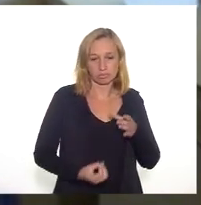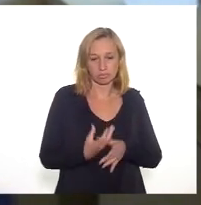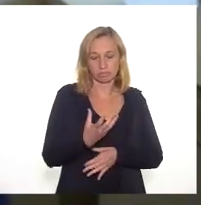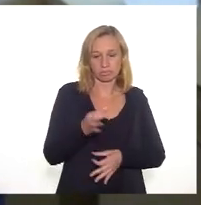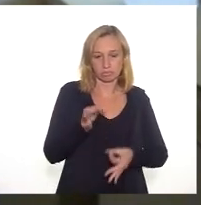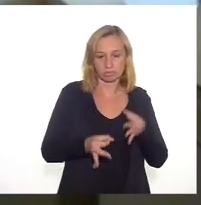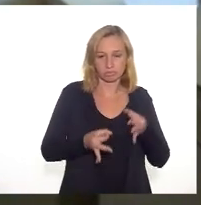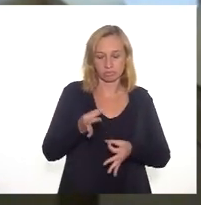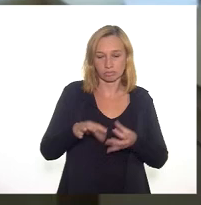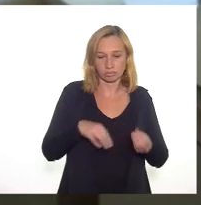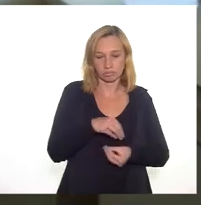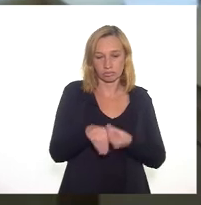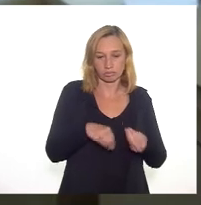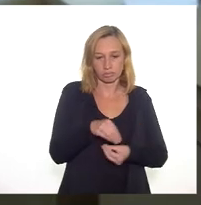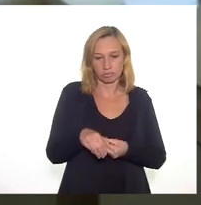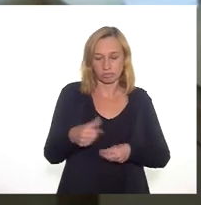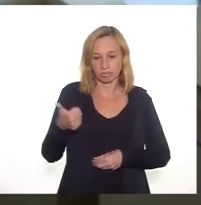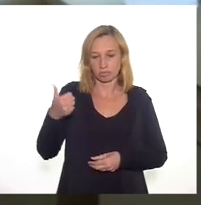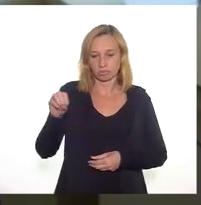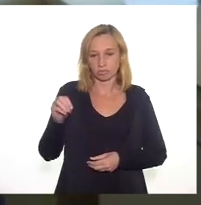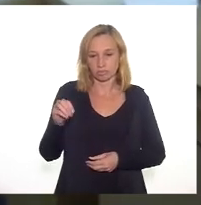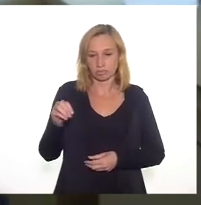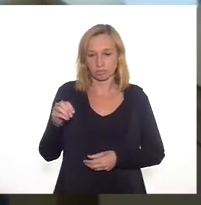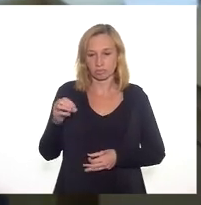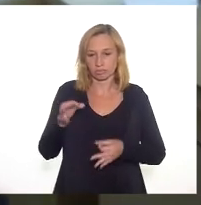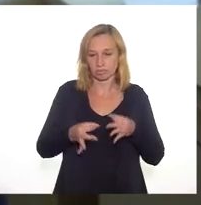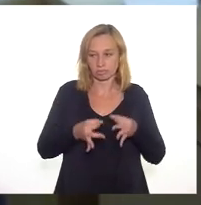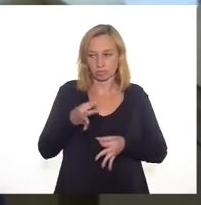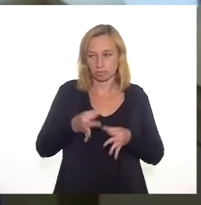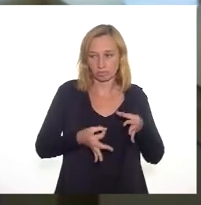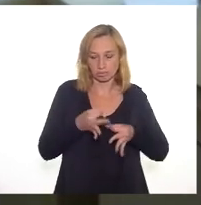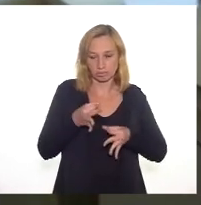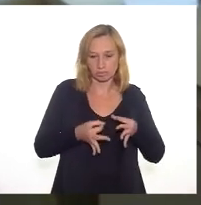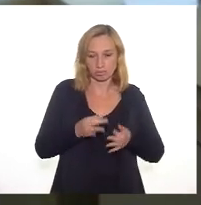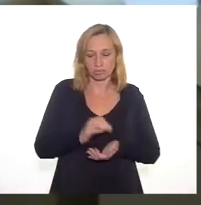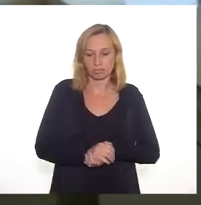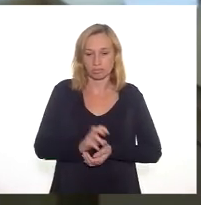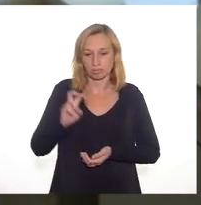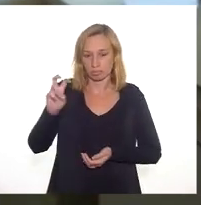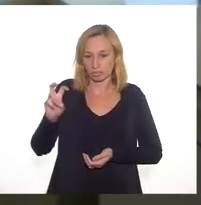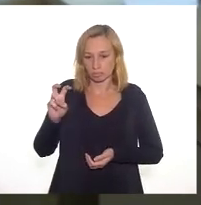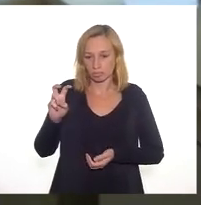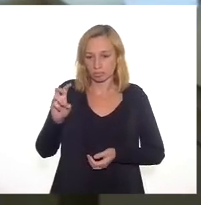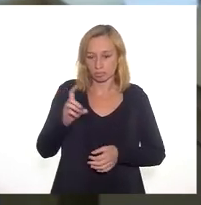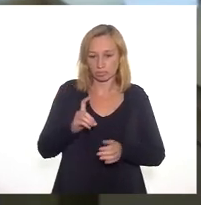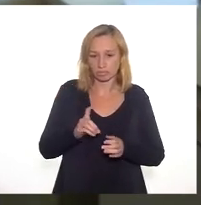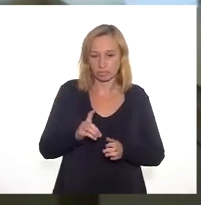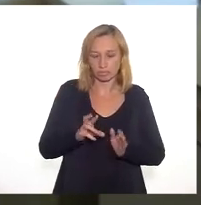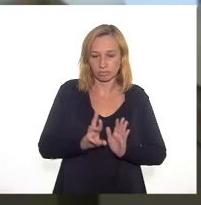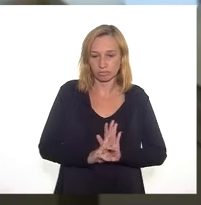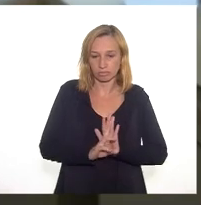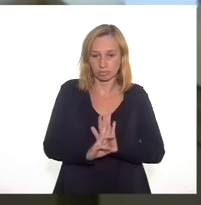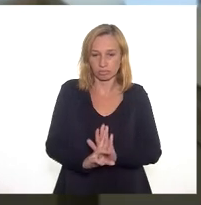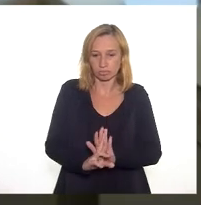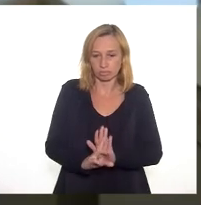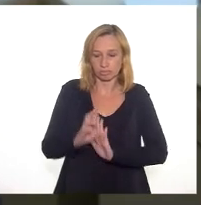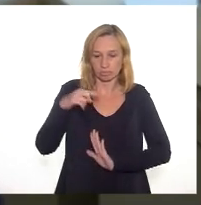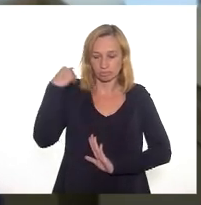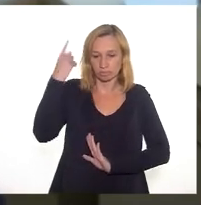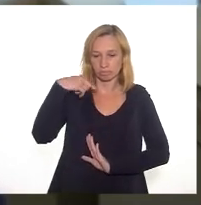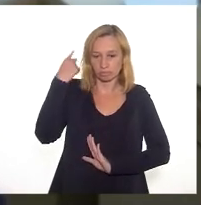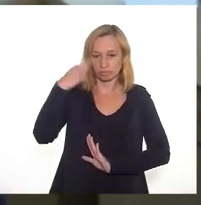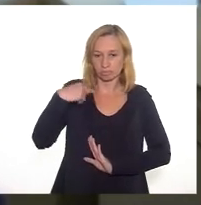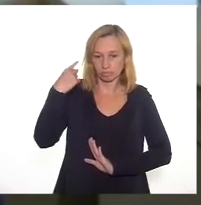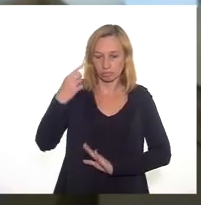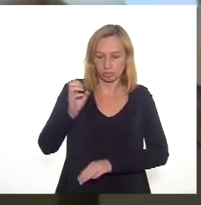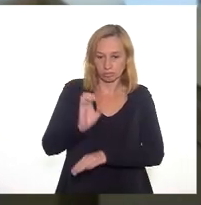misto, composto de 10 juízes, sendo 5 desembargadores e 5